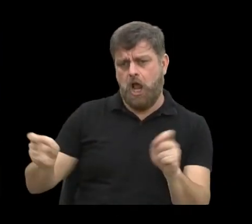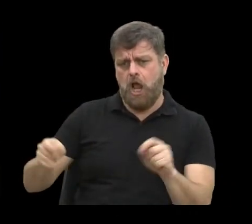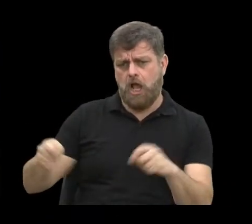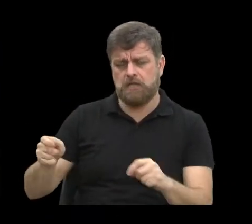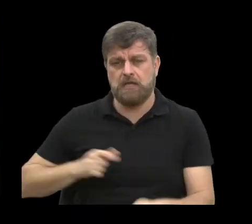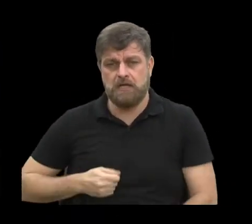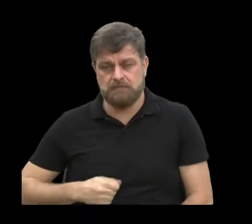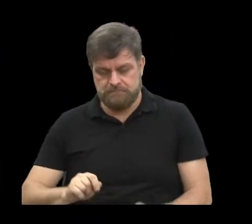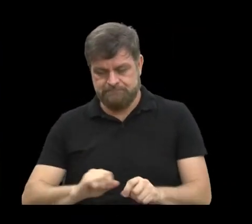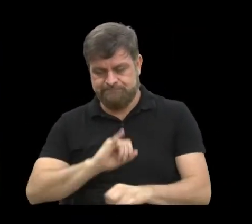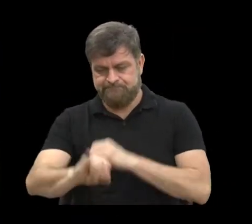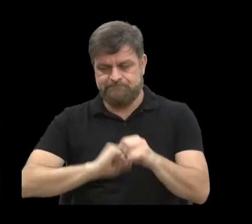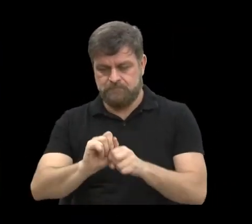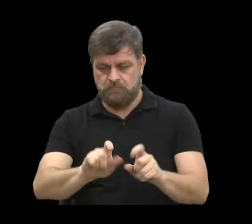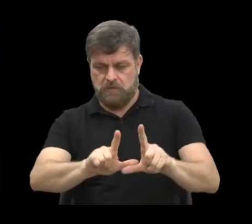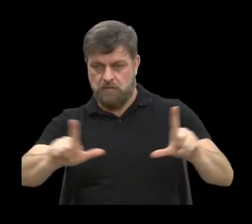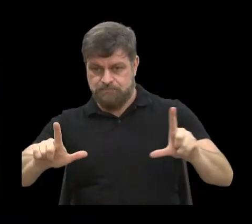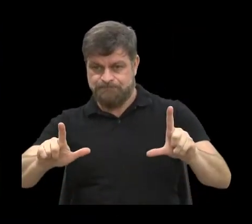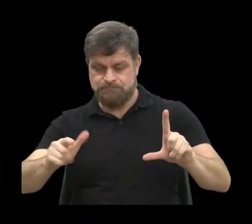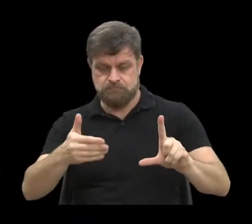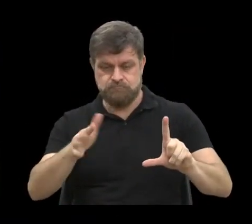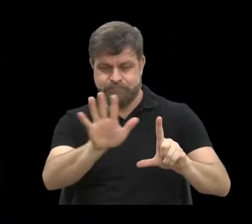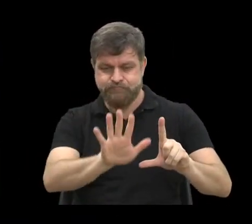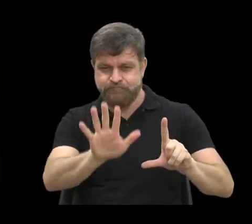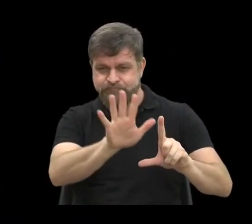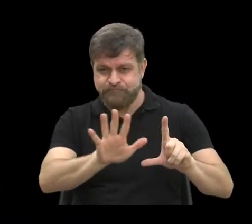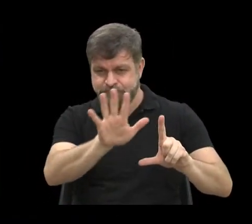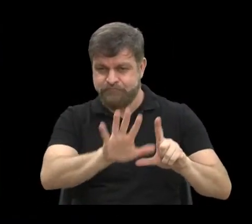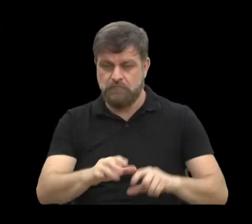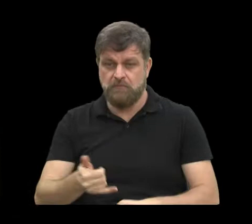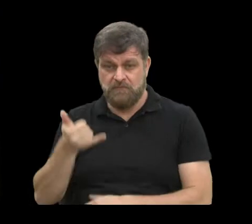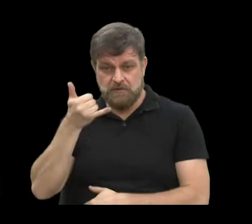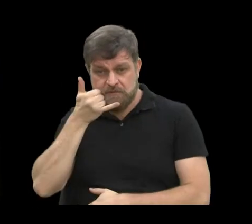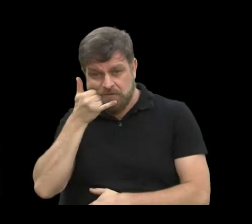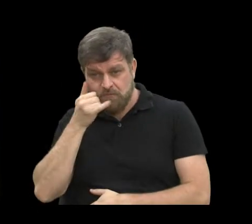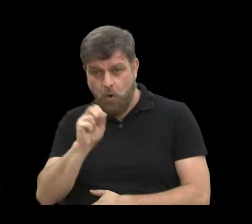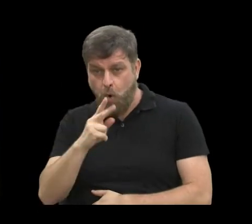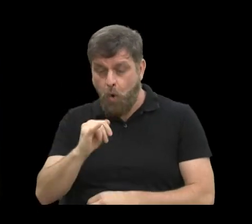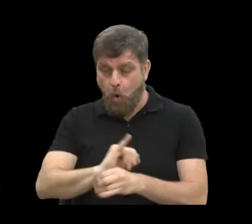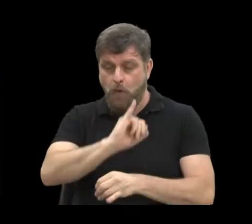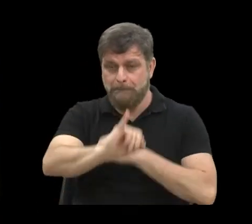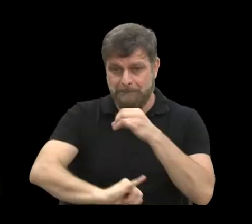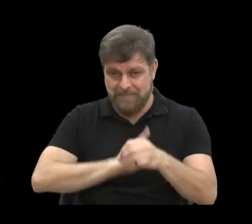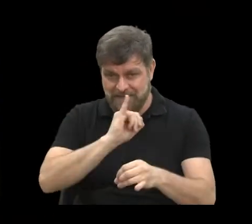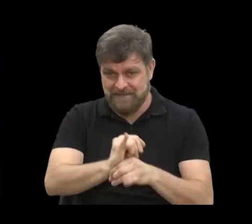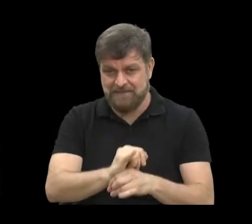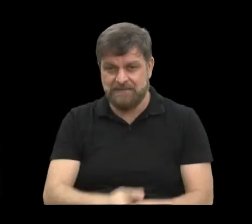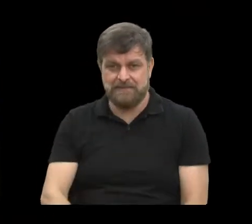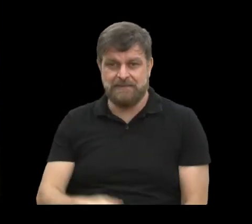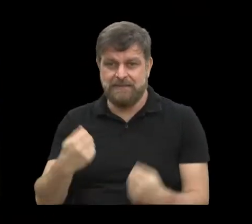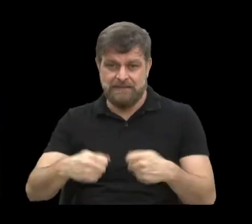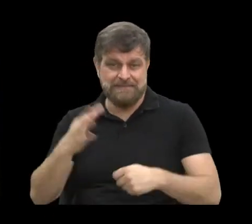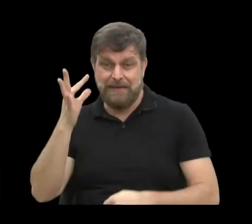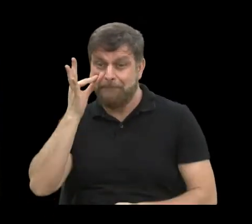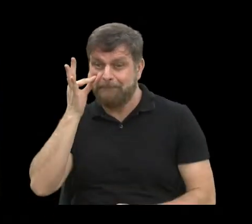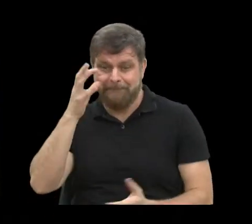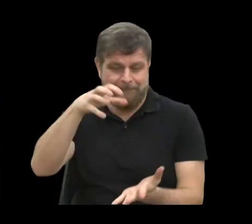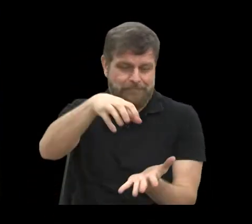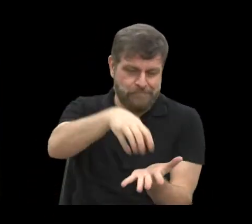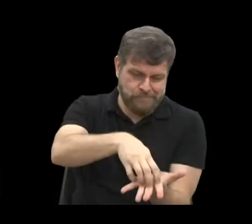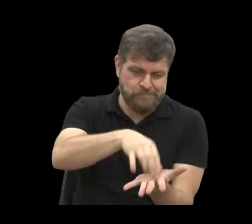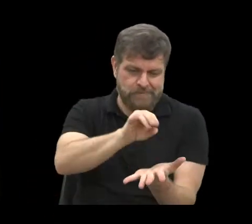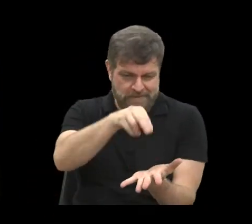ser concedida online, fazendo solicitação pelo telefone ou pela internet, sem precisar ir em